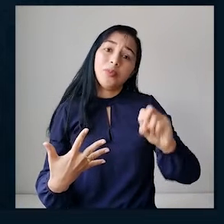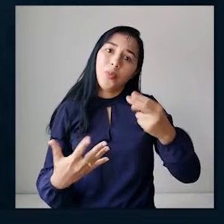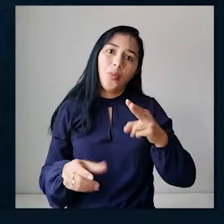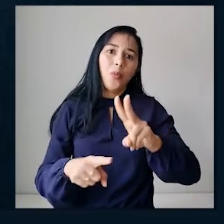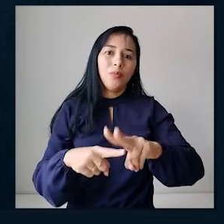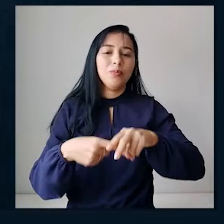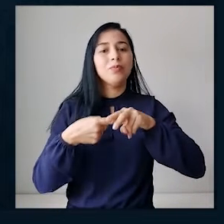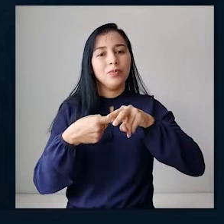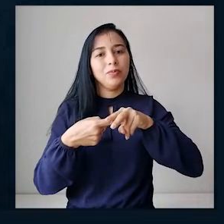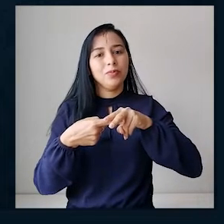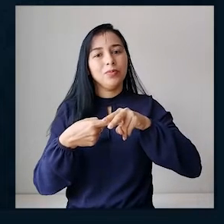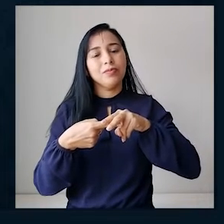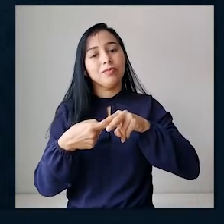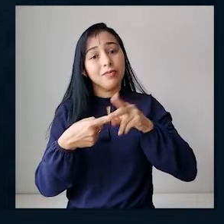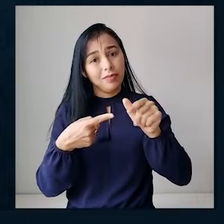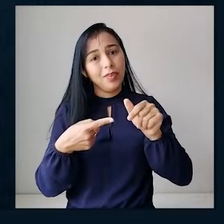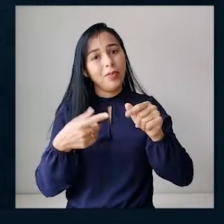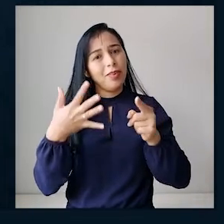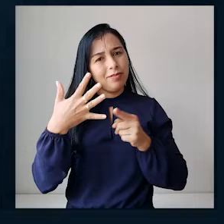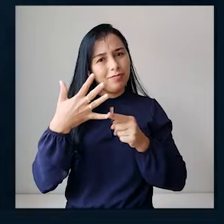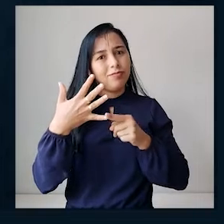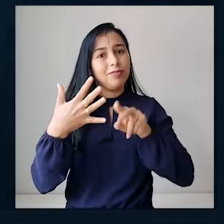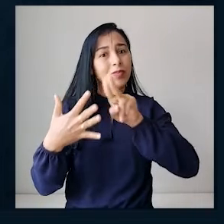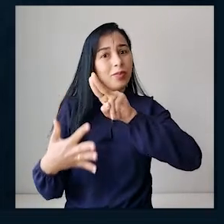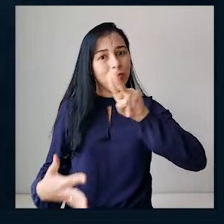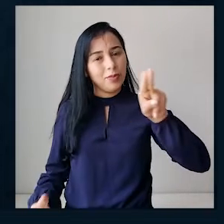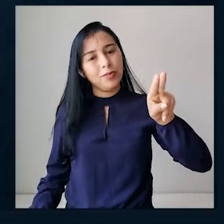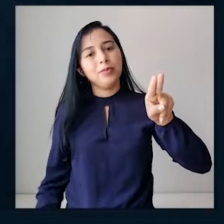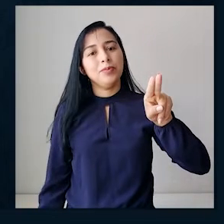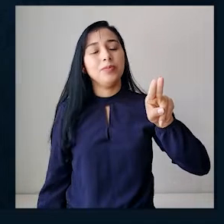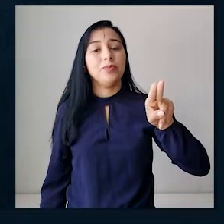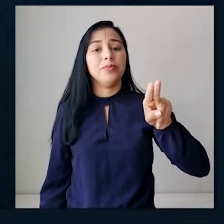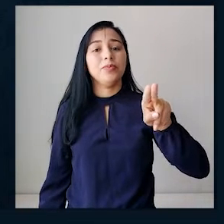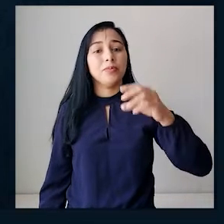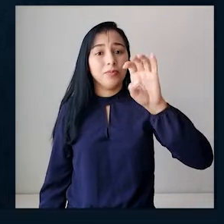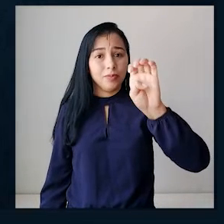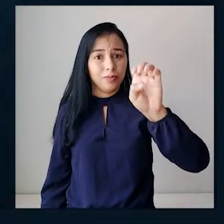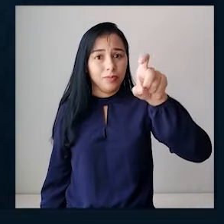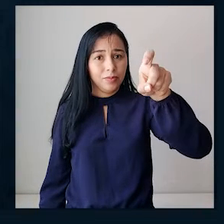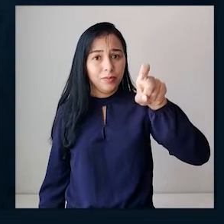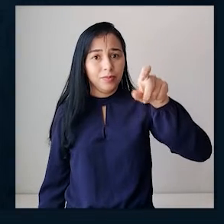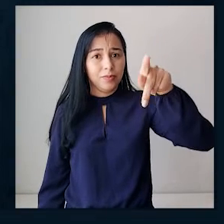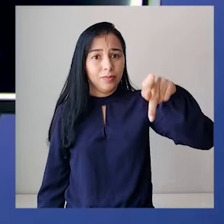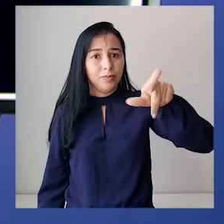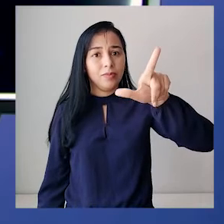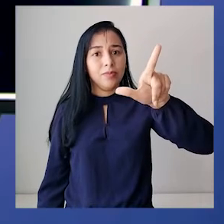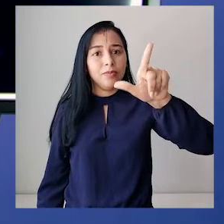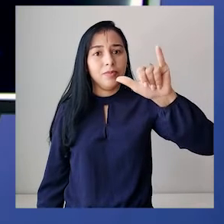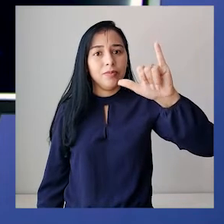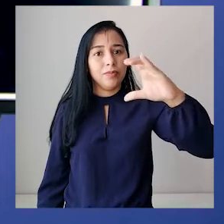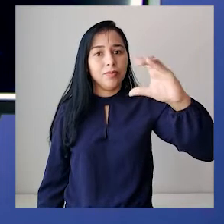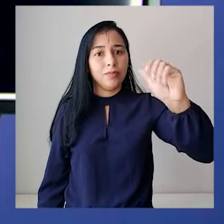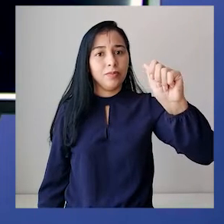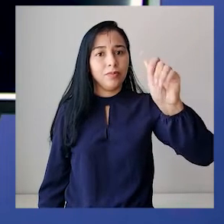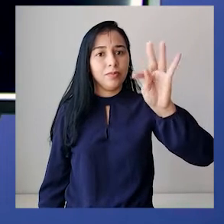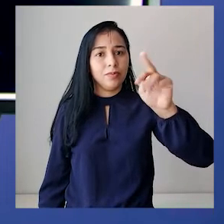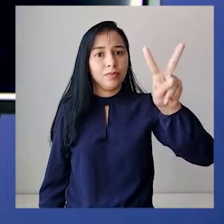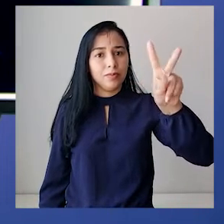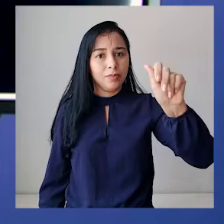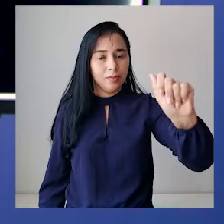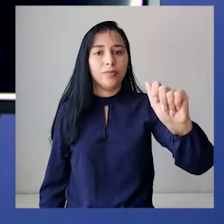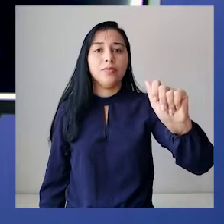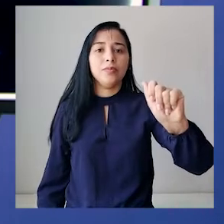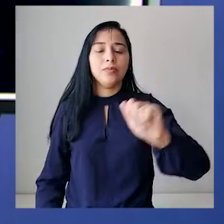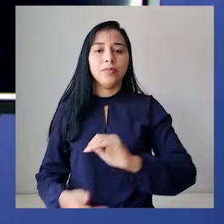ou motivo. Daí você classifica a oração como coordenada sindética